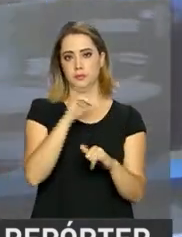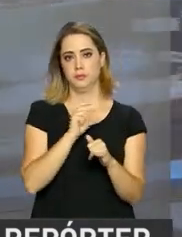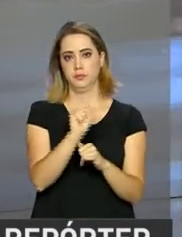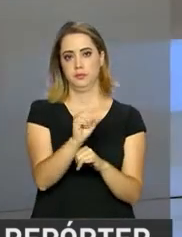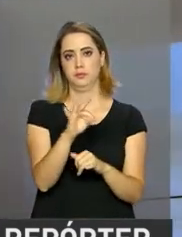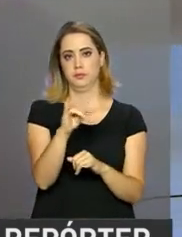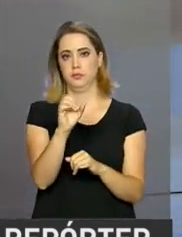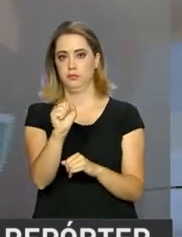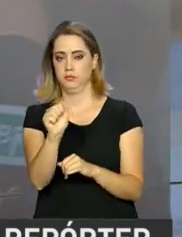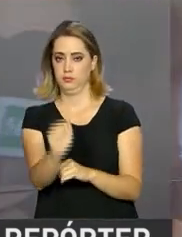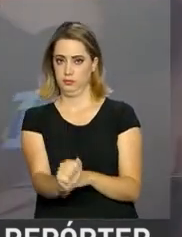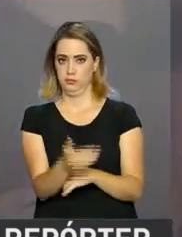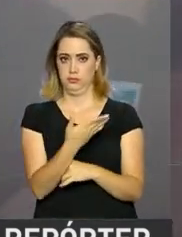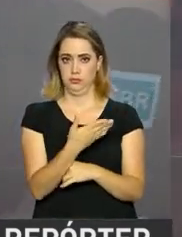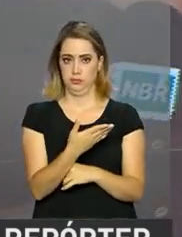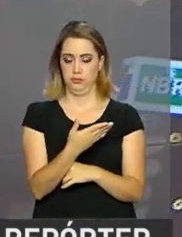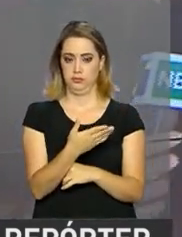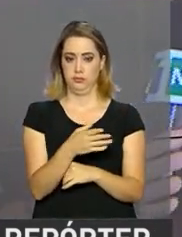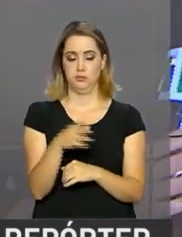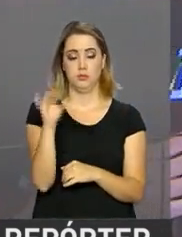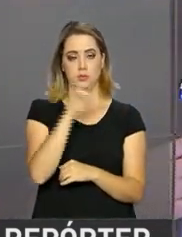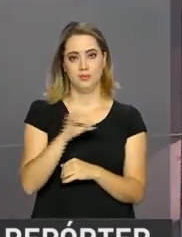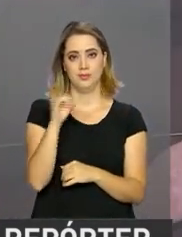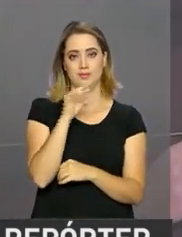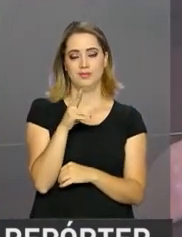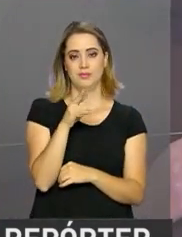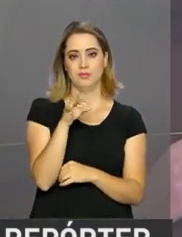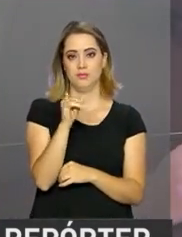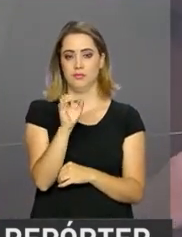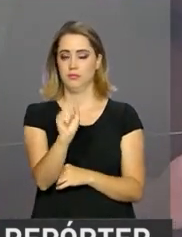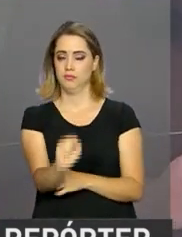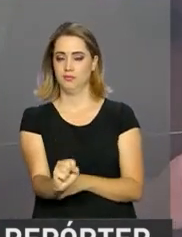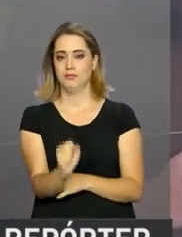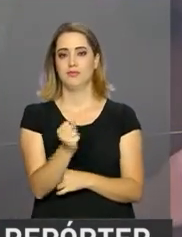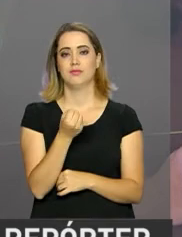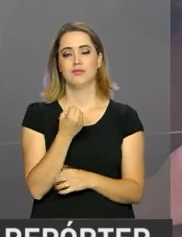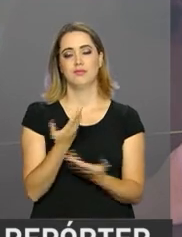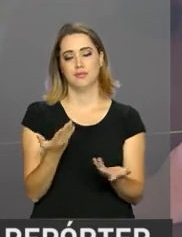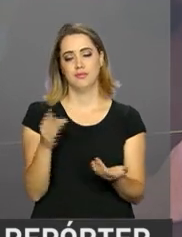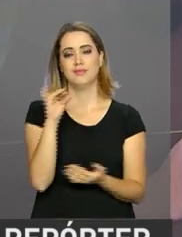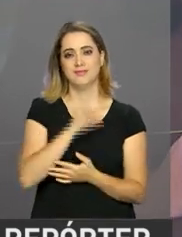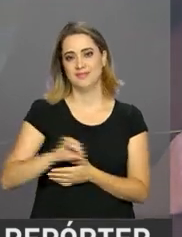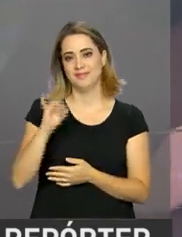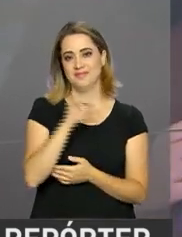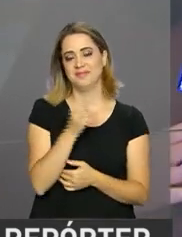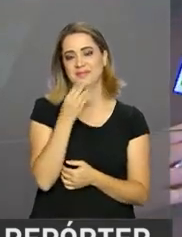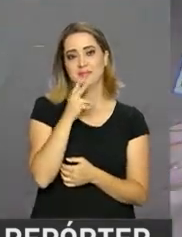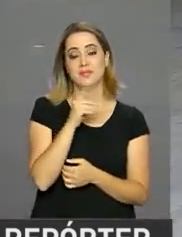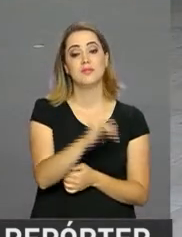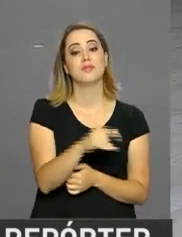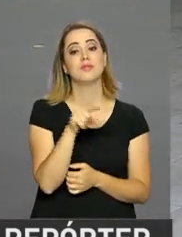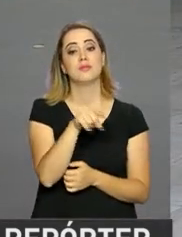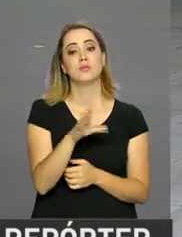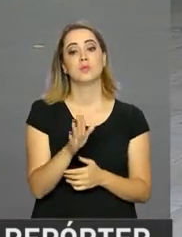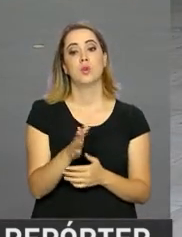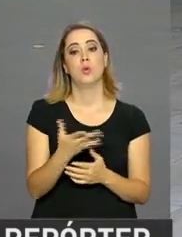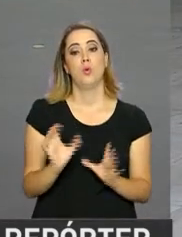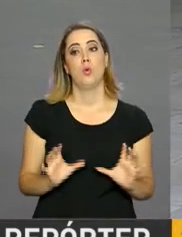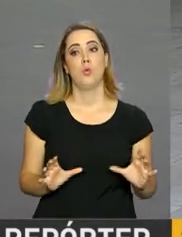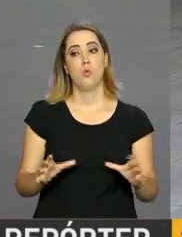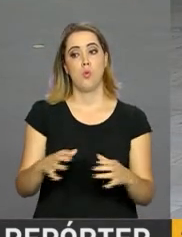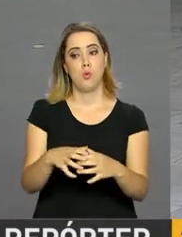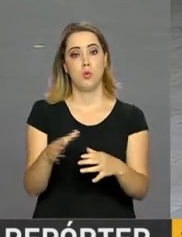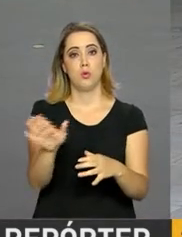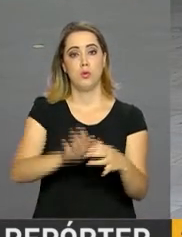com a repórter thaíssa dias 8 essa bom dia o leandro bom dia as tropas da força nacional